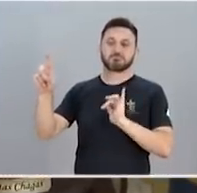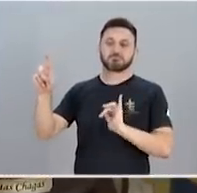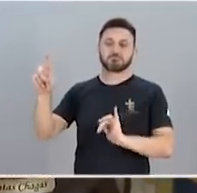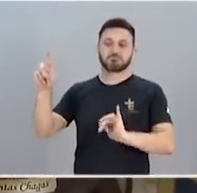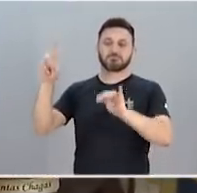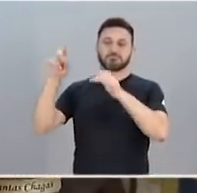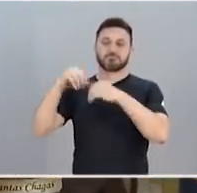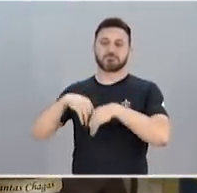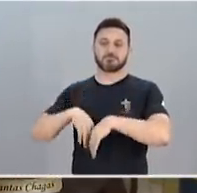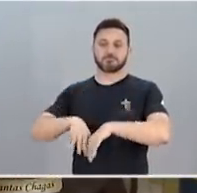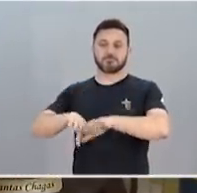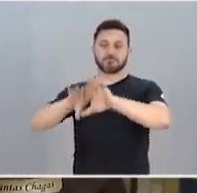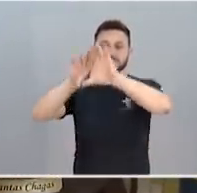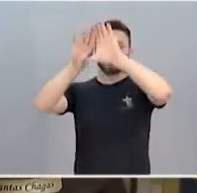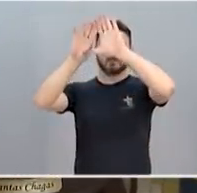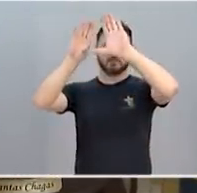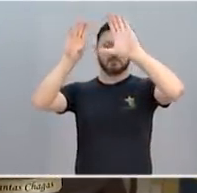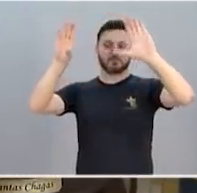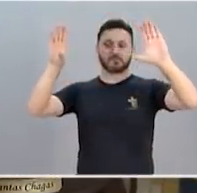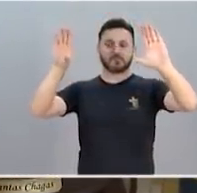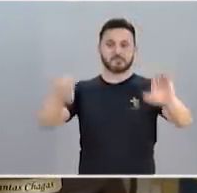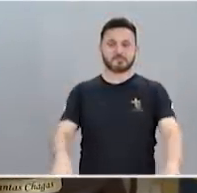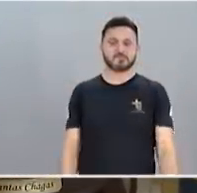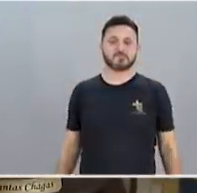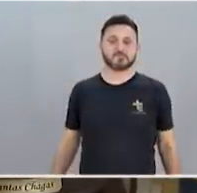Oh, Pai do